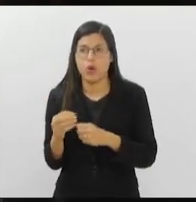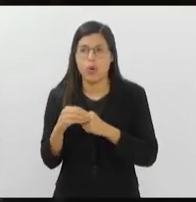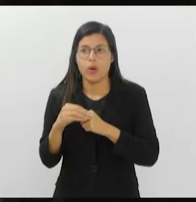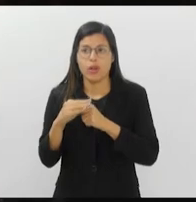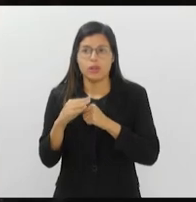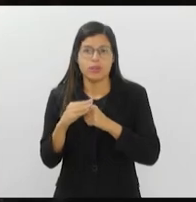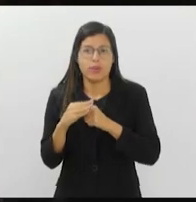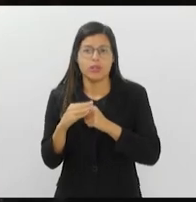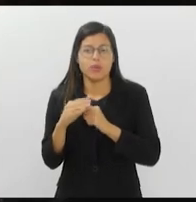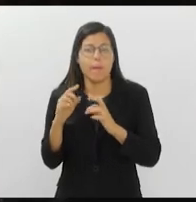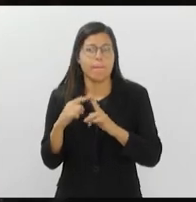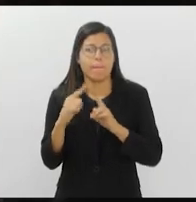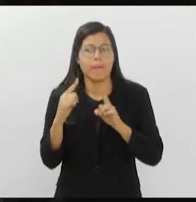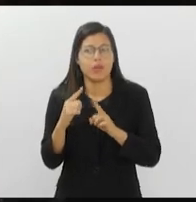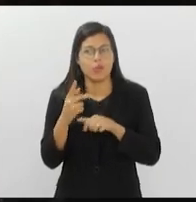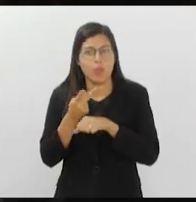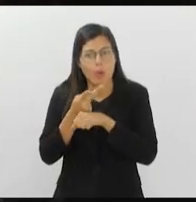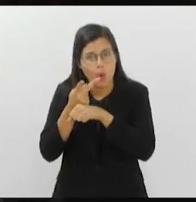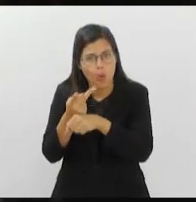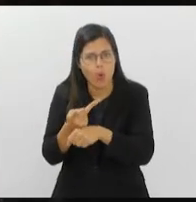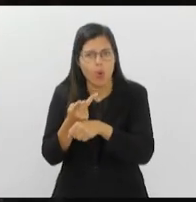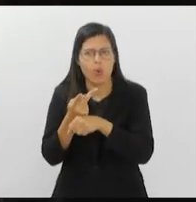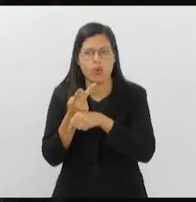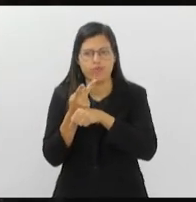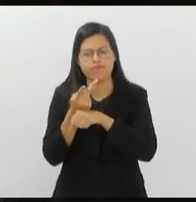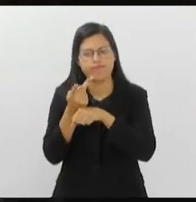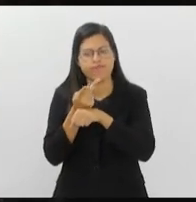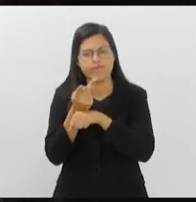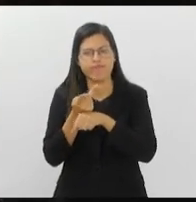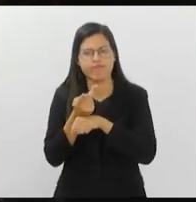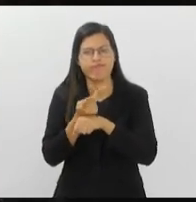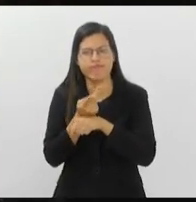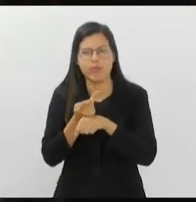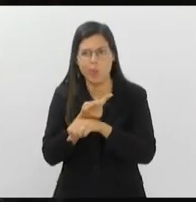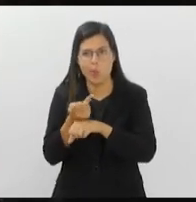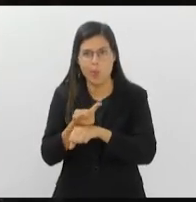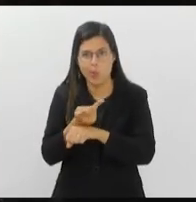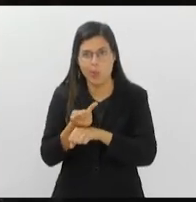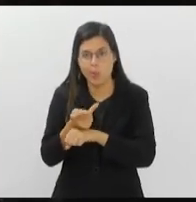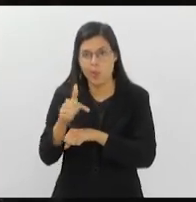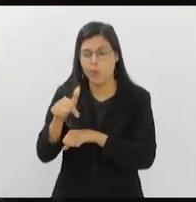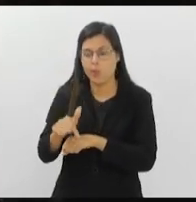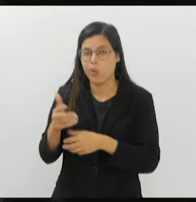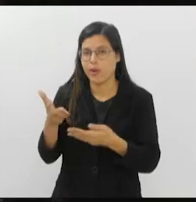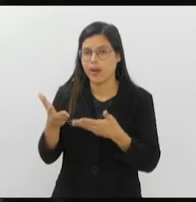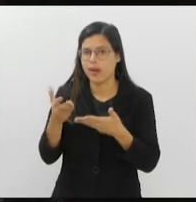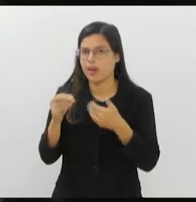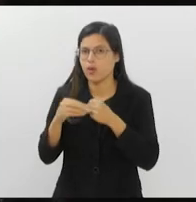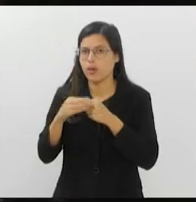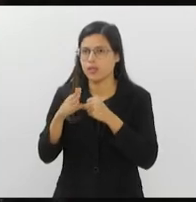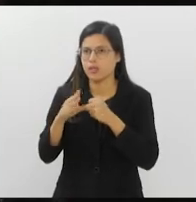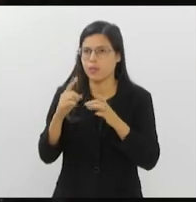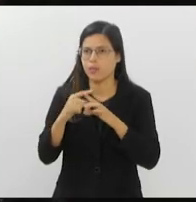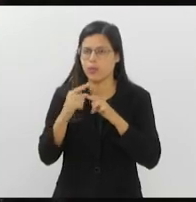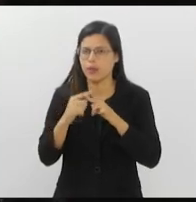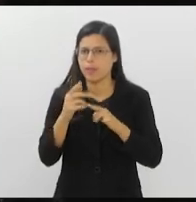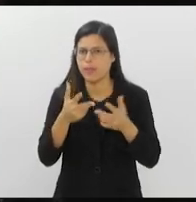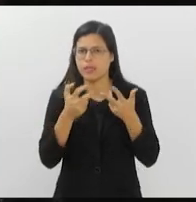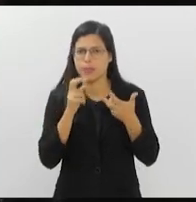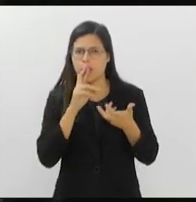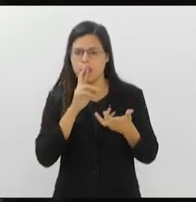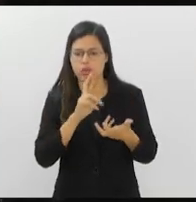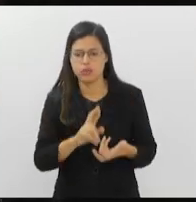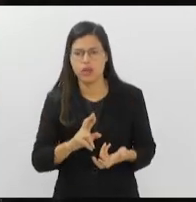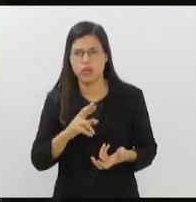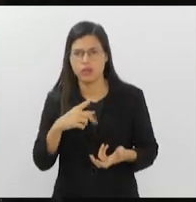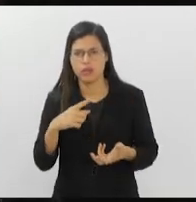procurou tê-lo, porque via na necessidade das pessoas e via nos resultados que as pessoas começaram a me mostrar